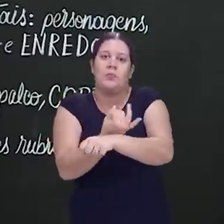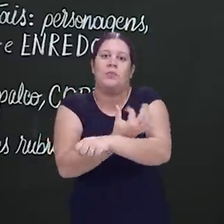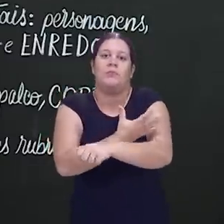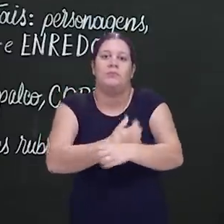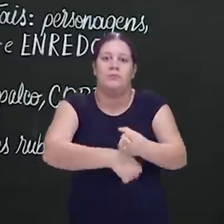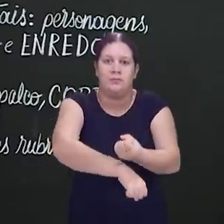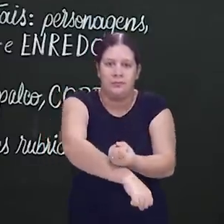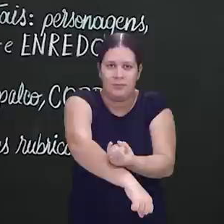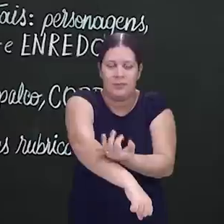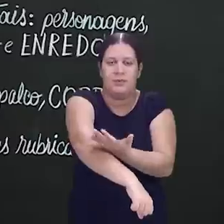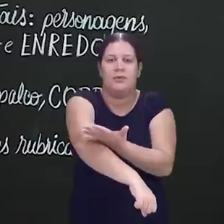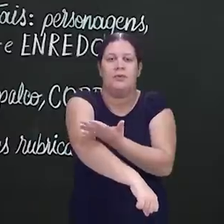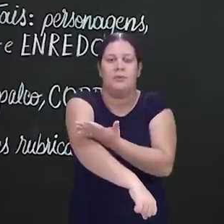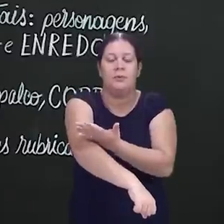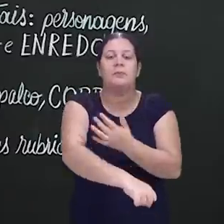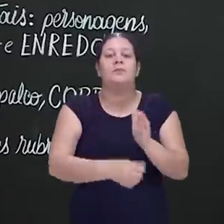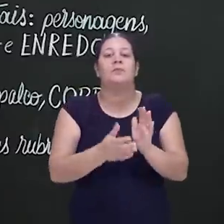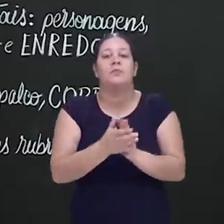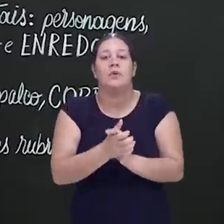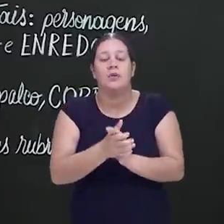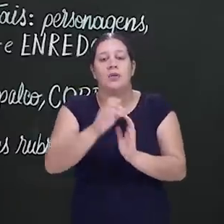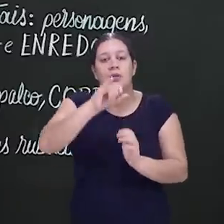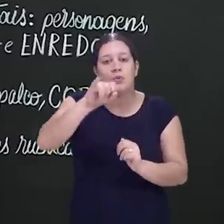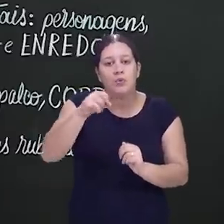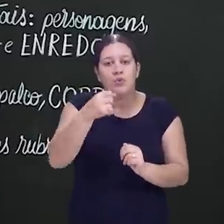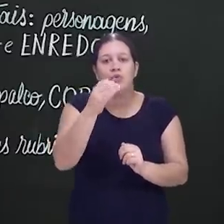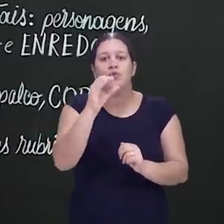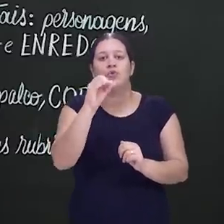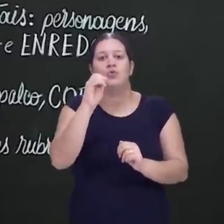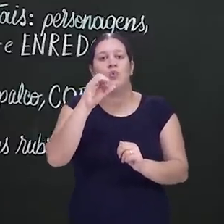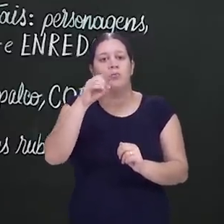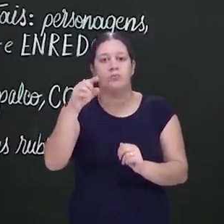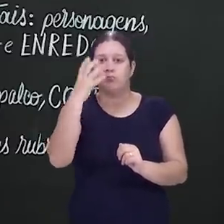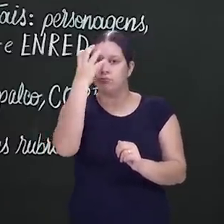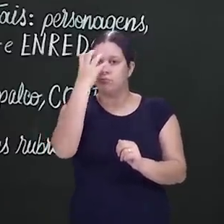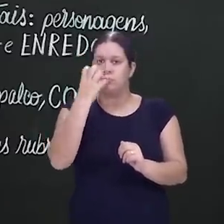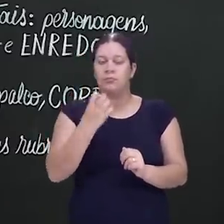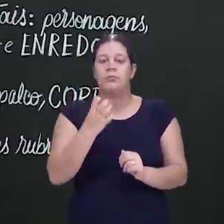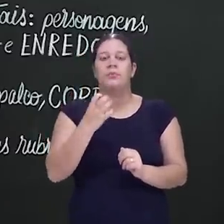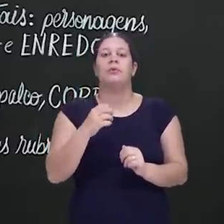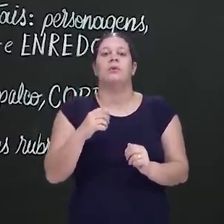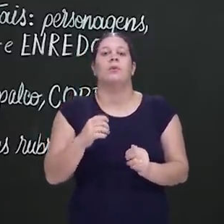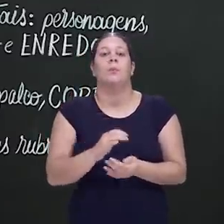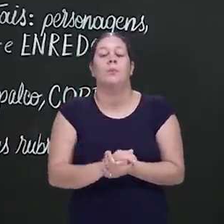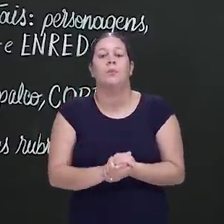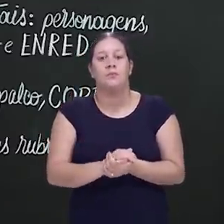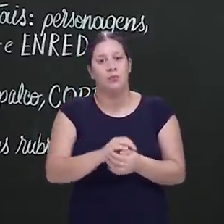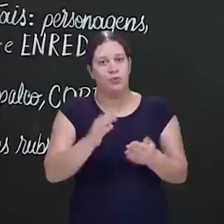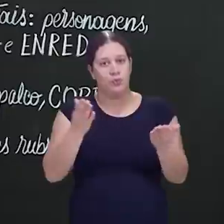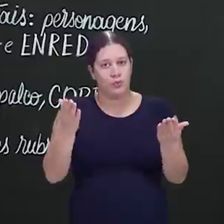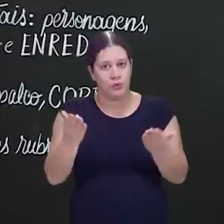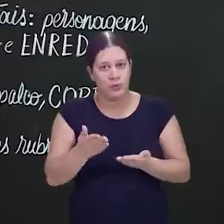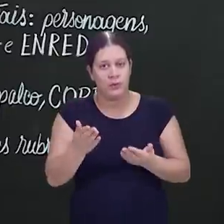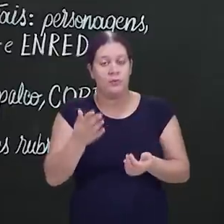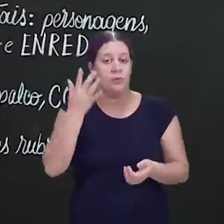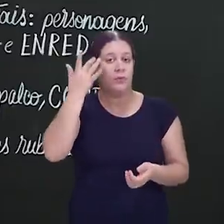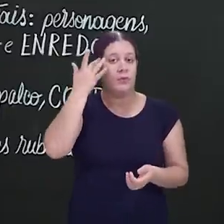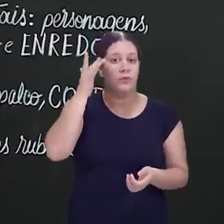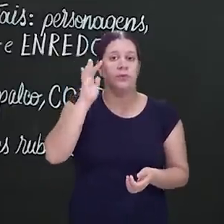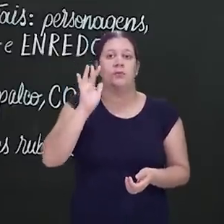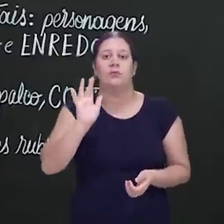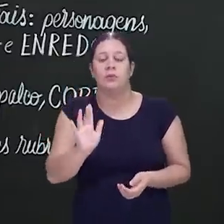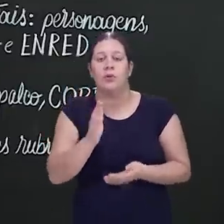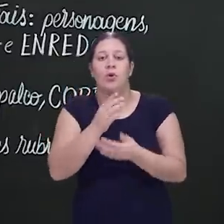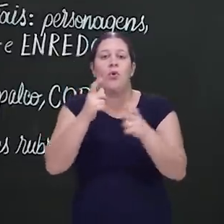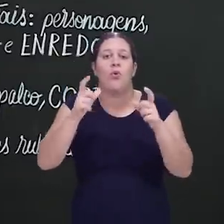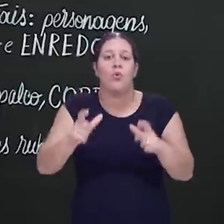de que modo essa cena deve ser representada. João está sério e sem reação, mais uma indicação de cena. Não sei por